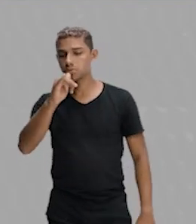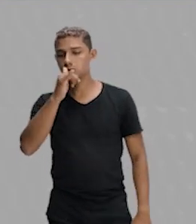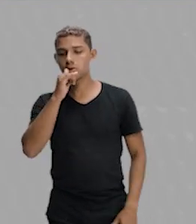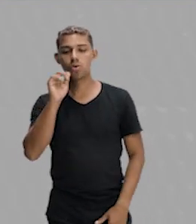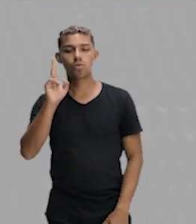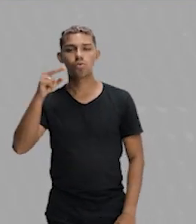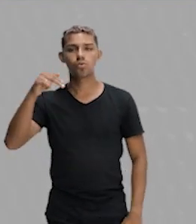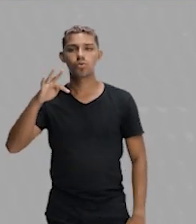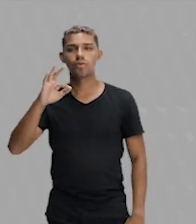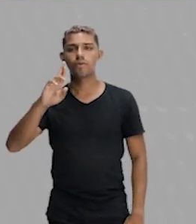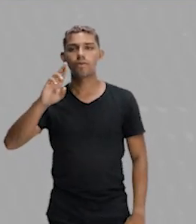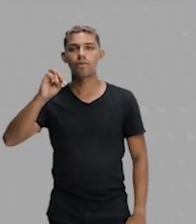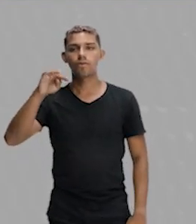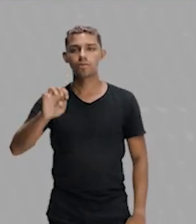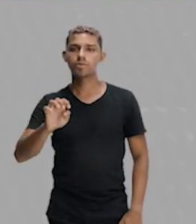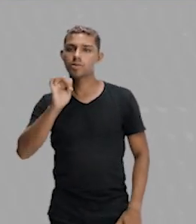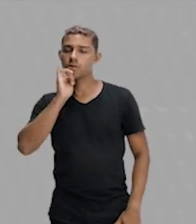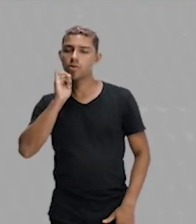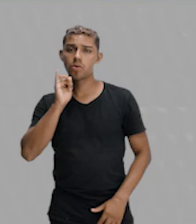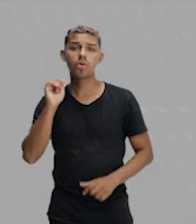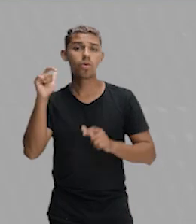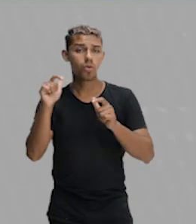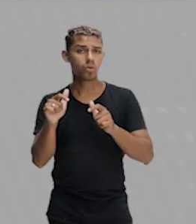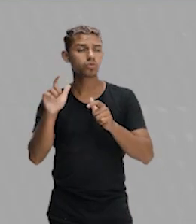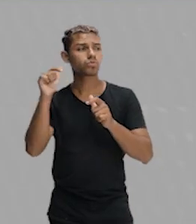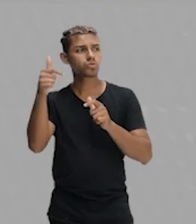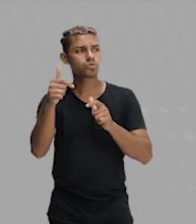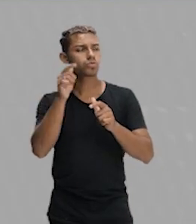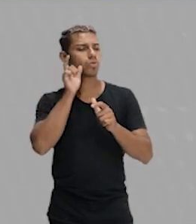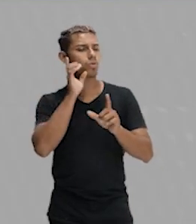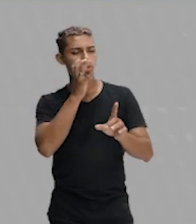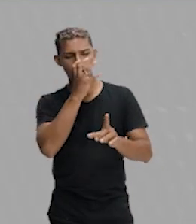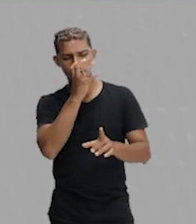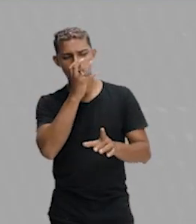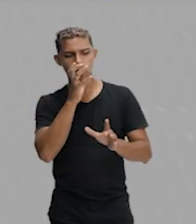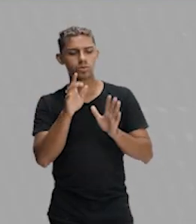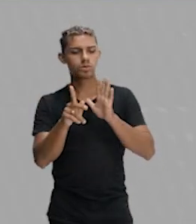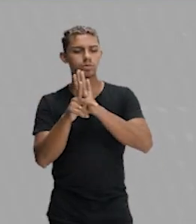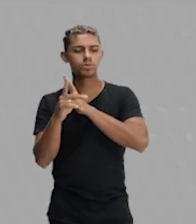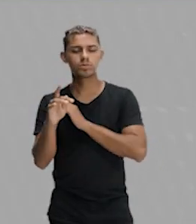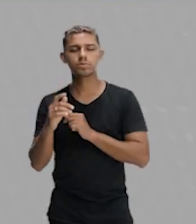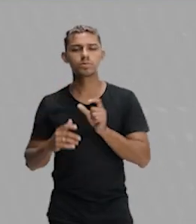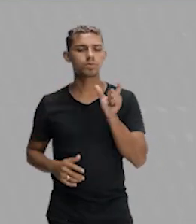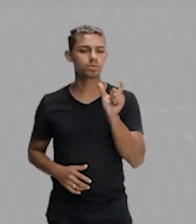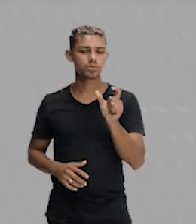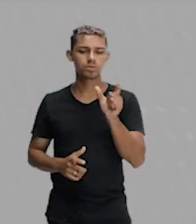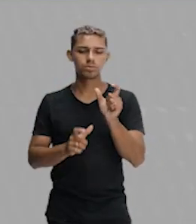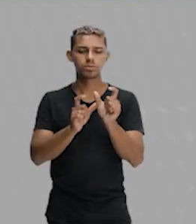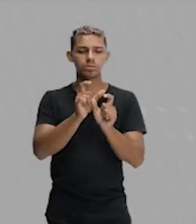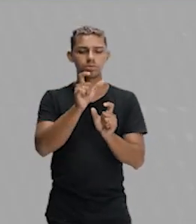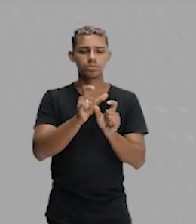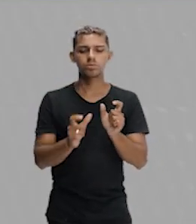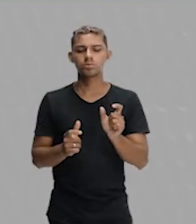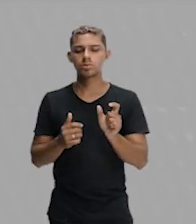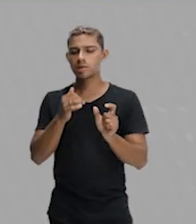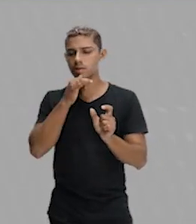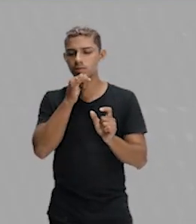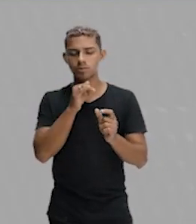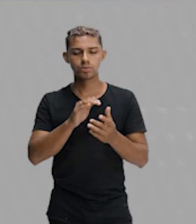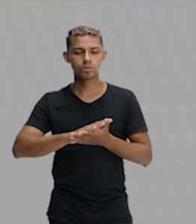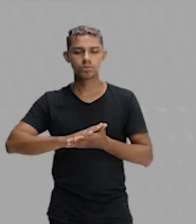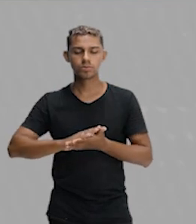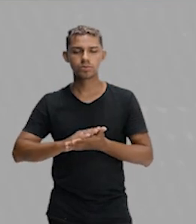local que você vai conseguir observar o campo elétrico uniforme serão nos cartuchos a jato de tinta que tem nas